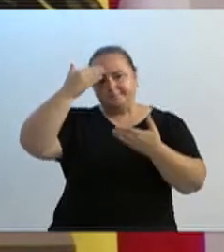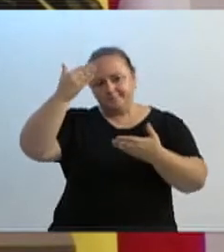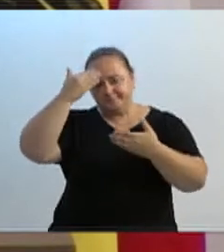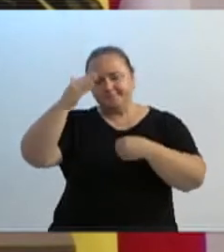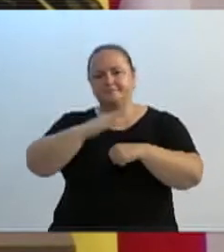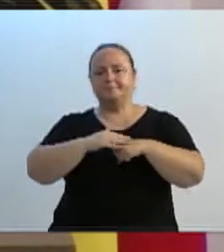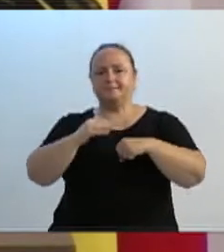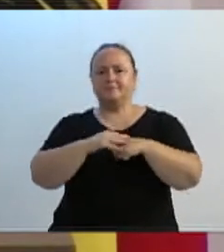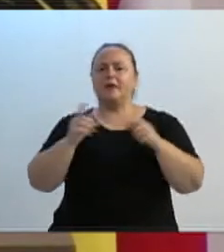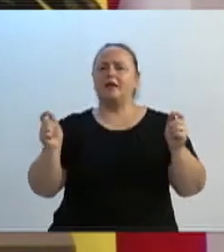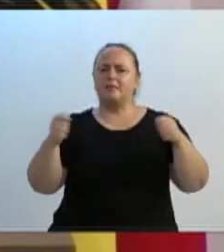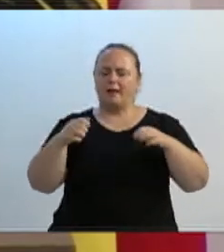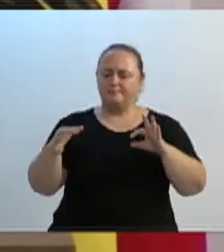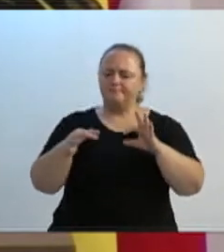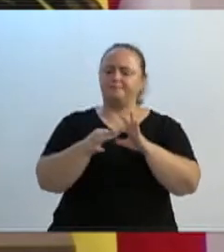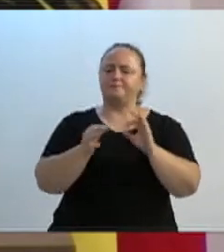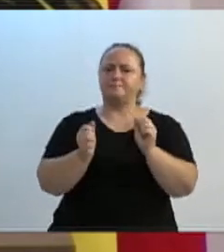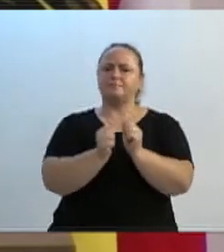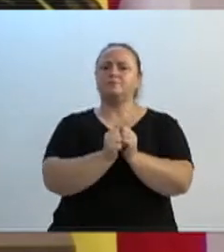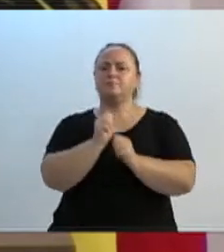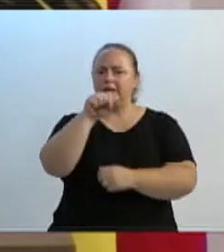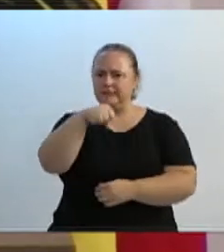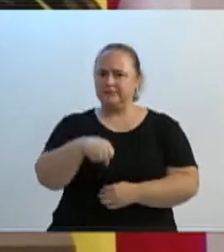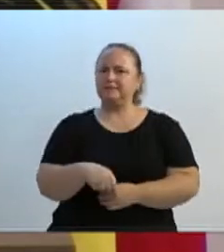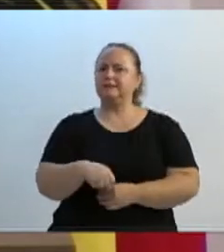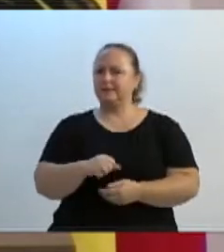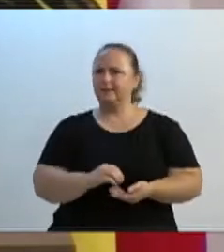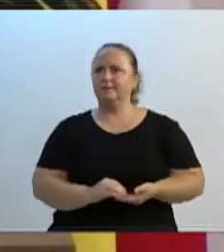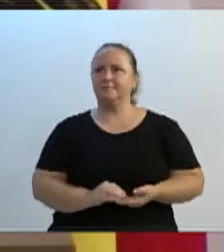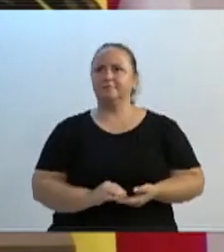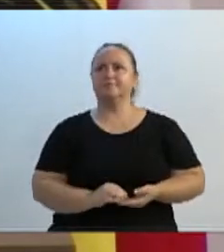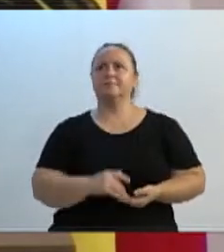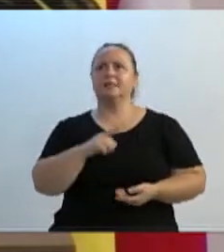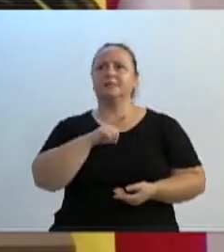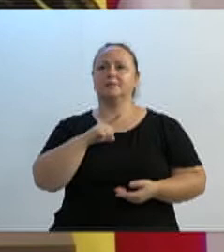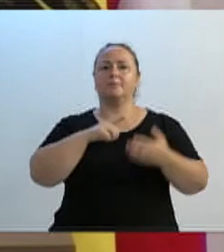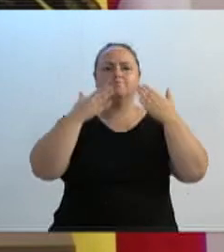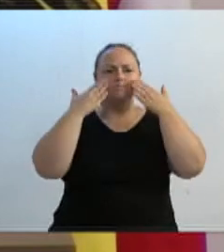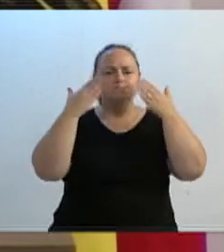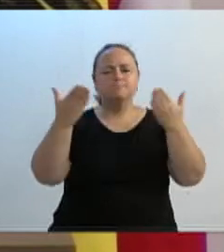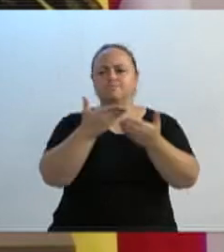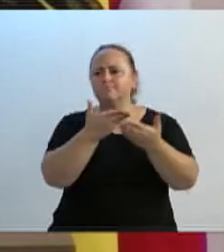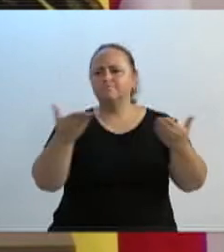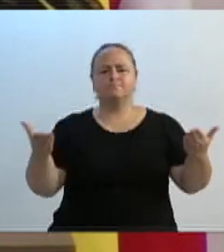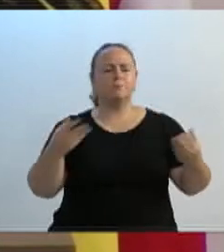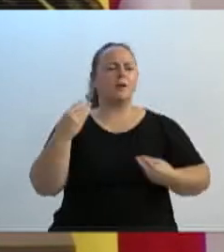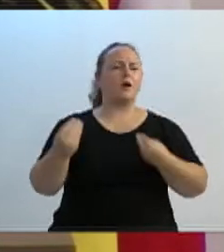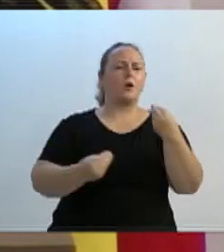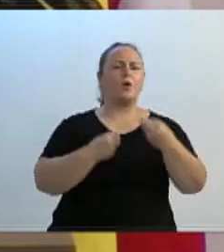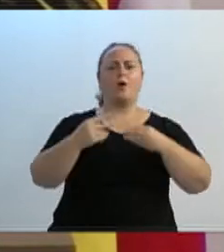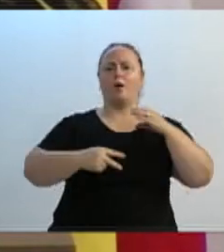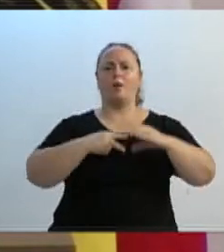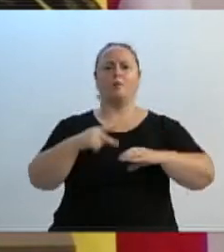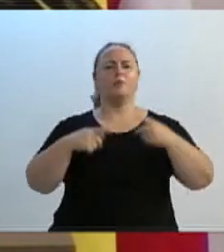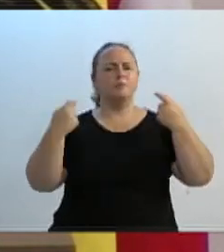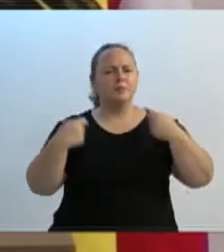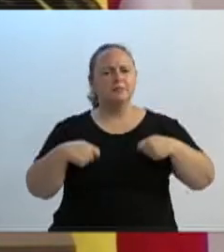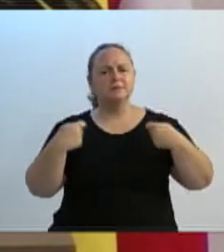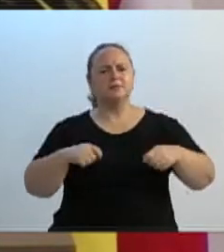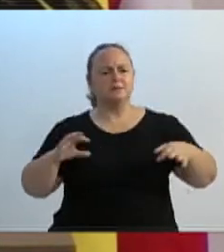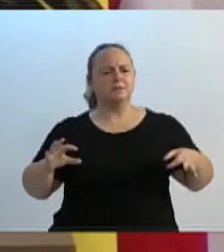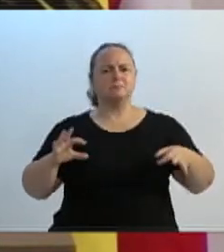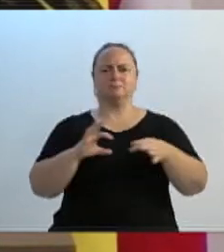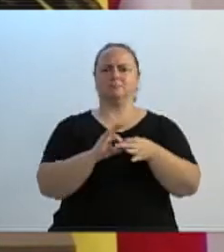podemos trabalhar conjuntamente sim, e eu acho que isso aqui é uma grande demonstração para a comunidade daquilo que tem que ser feito nessa Casa Legislativa. Independentemente